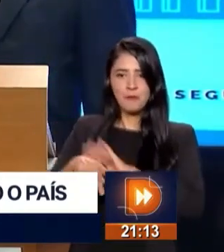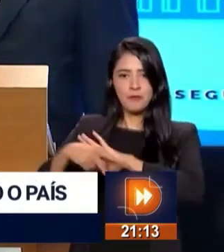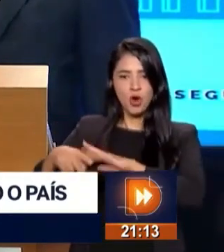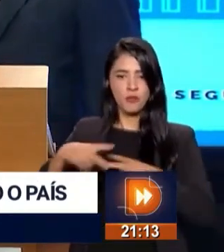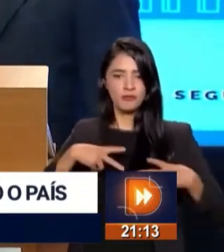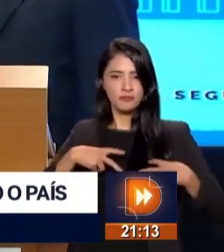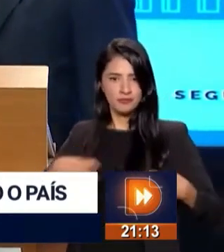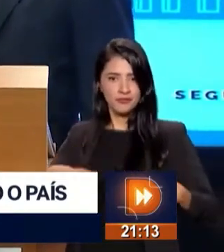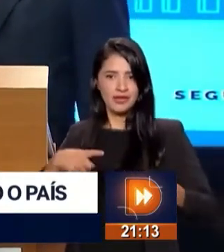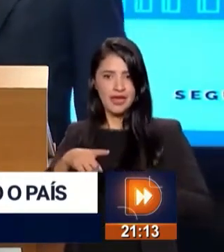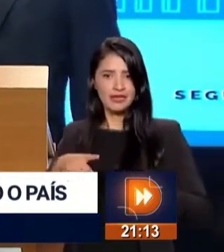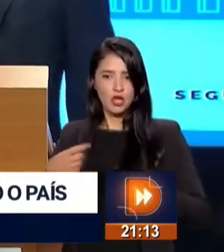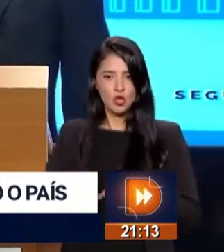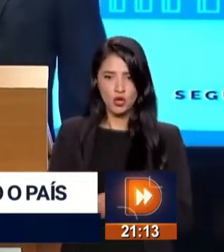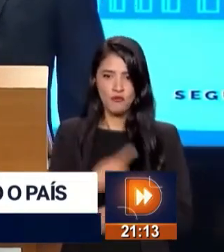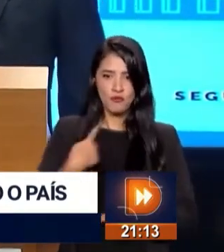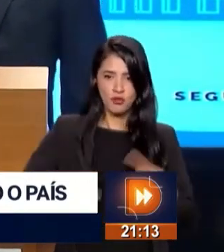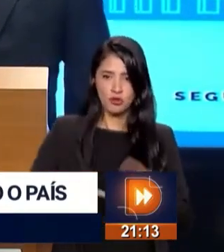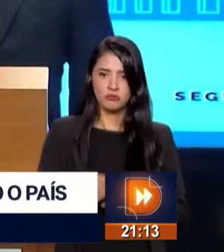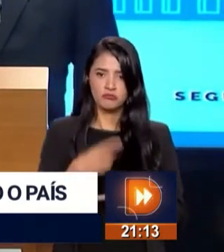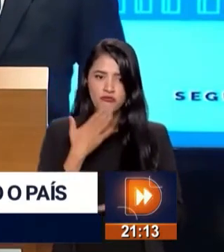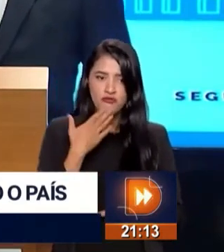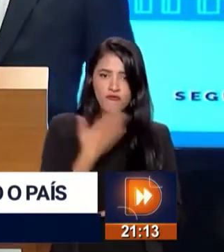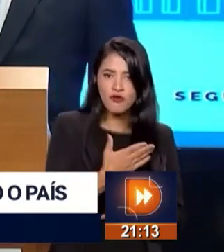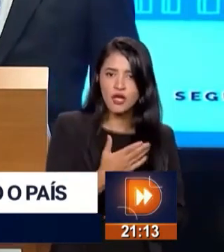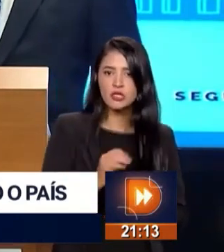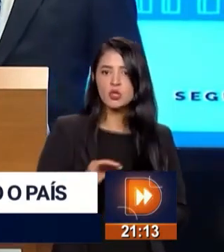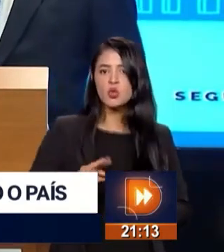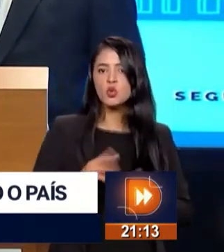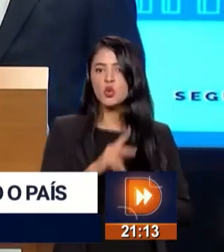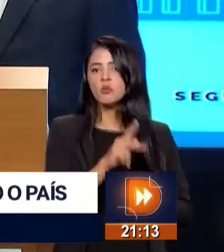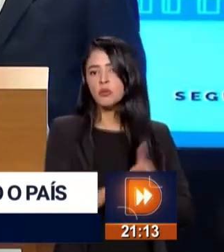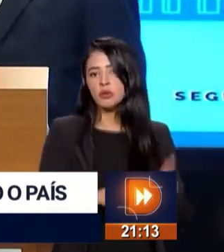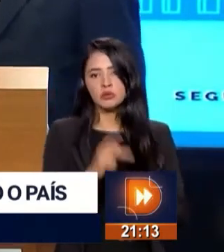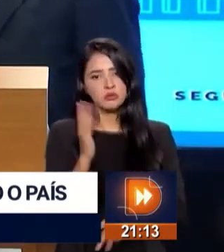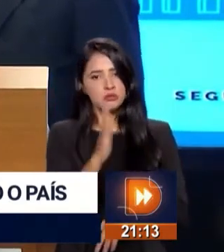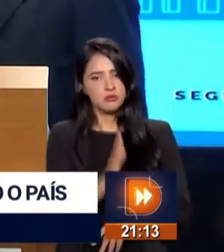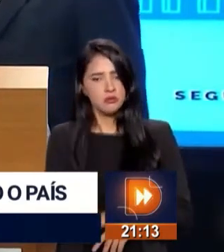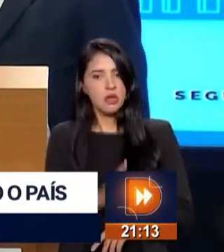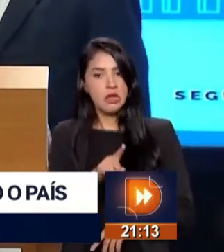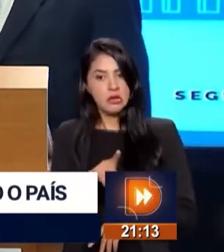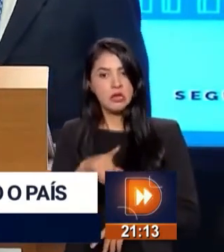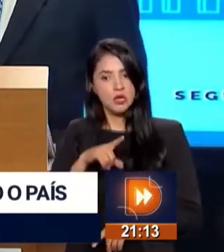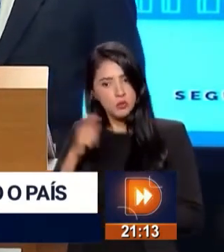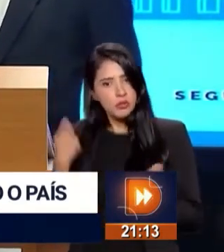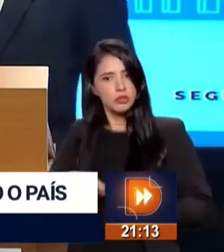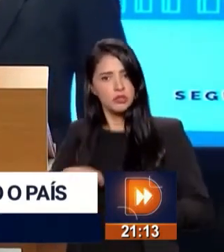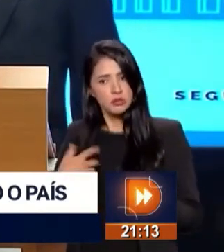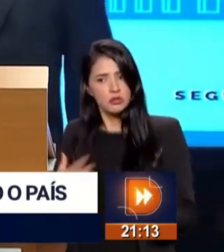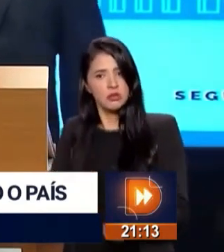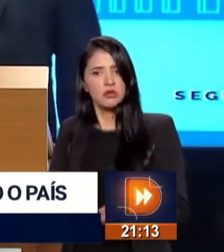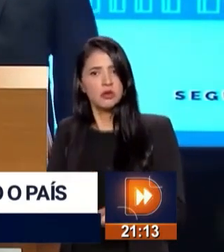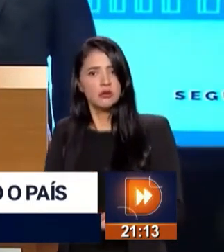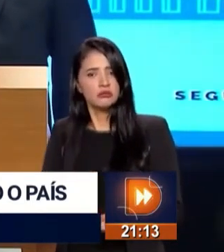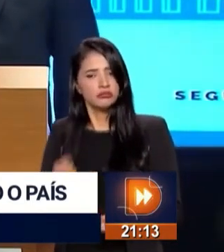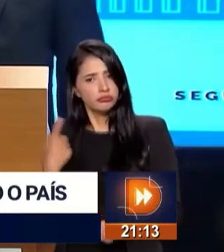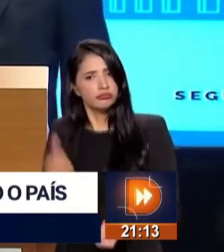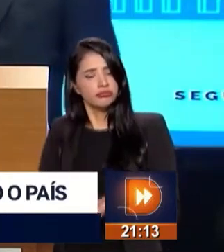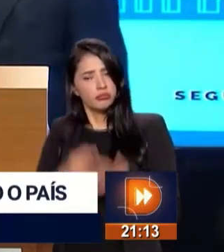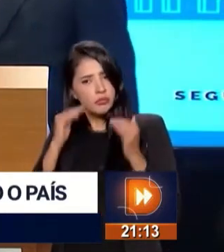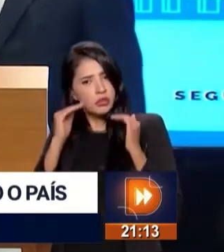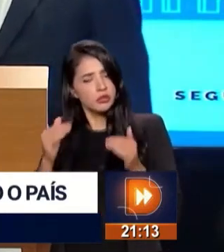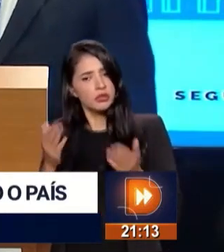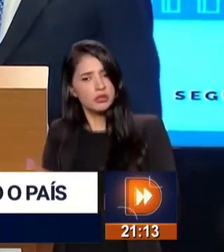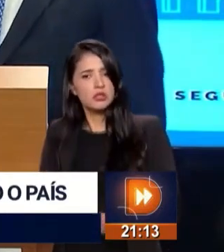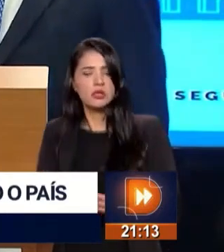do governo brasileiro beneficiam toda a população brasileira e essa medida tem que ser cumprida e